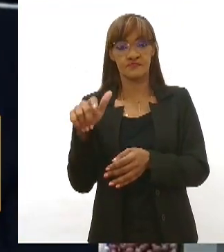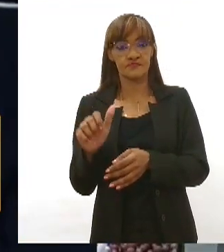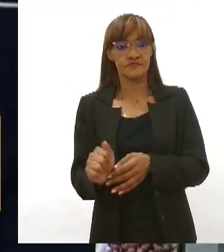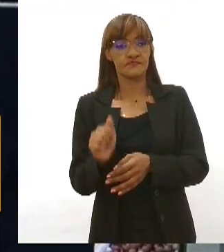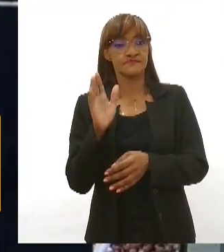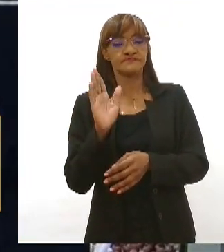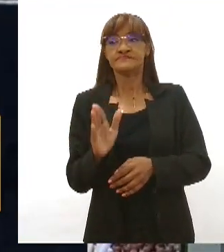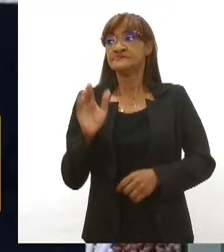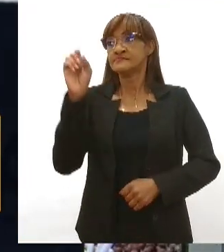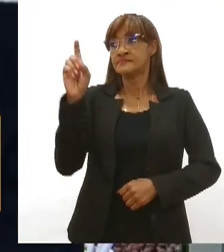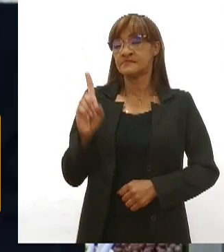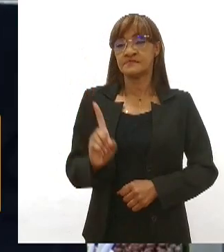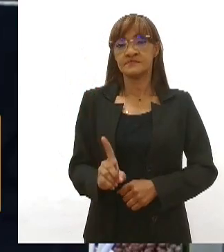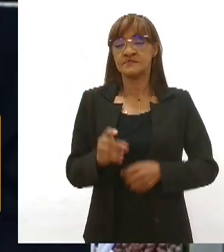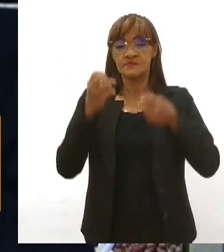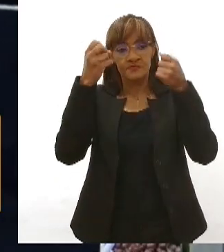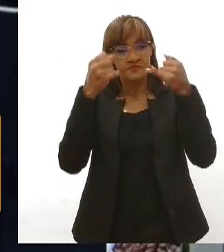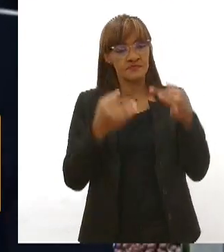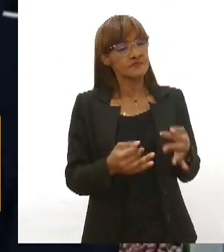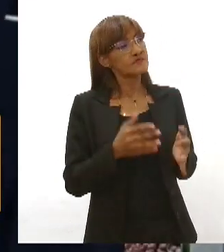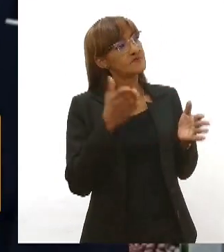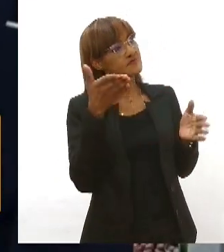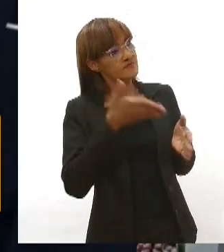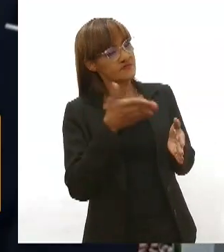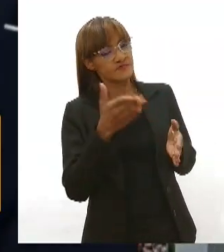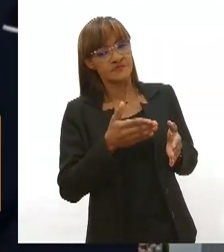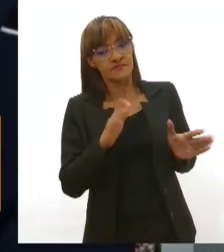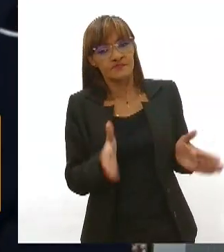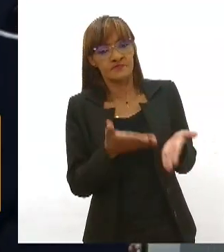para a gente dessa programação e esse incentivo, né?